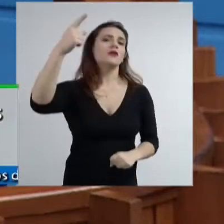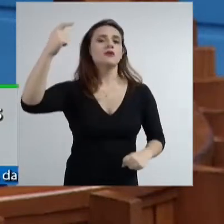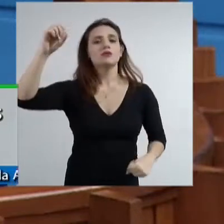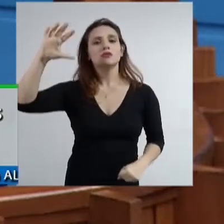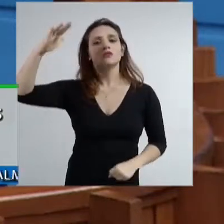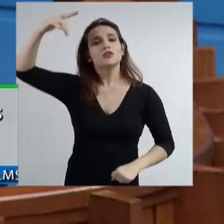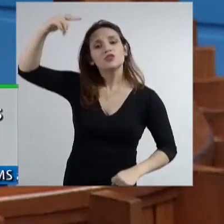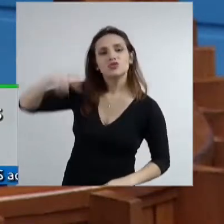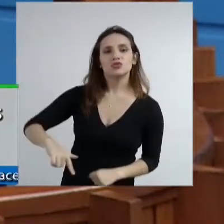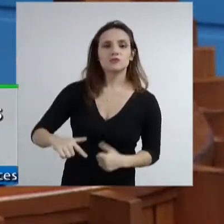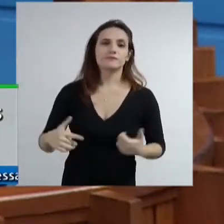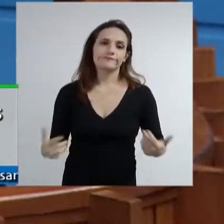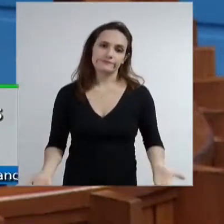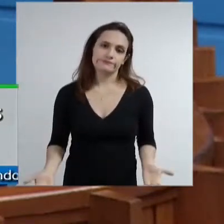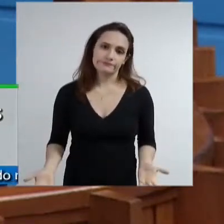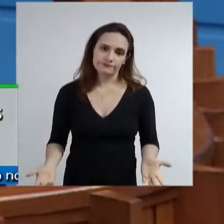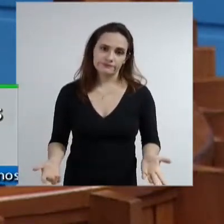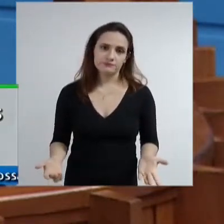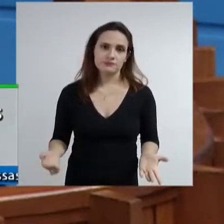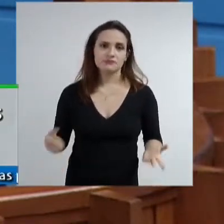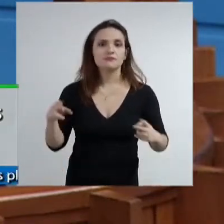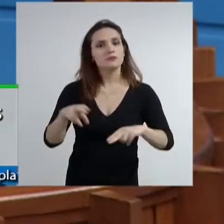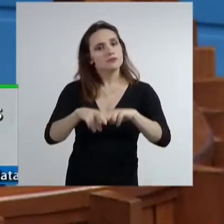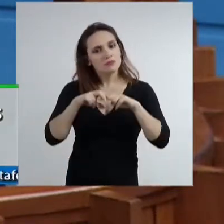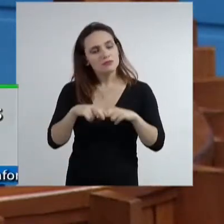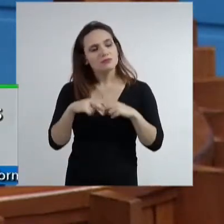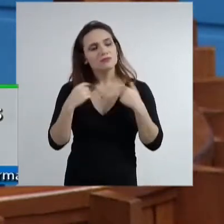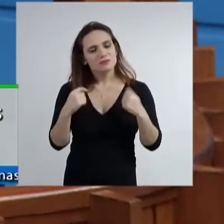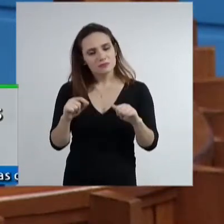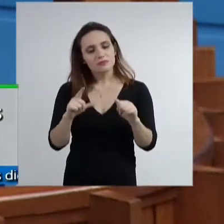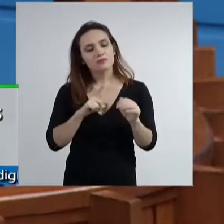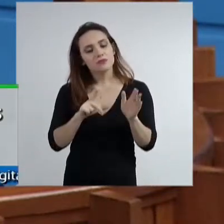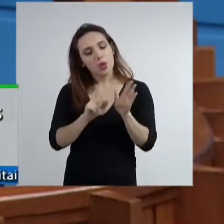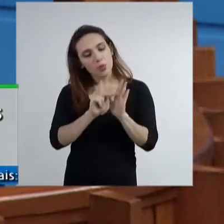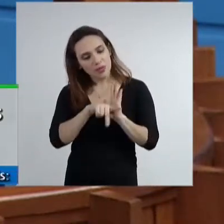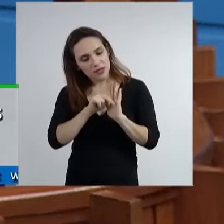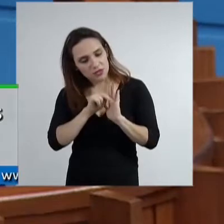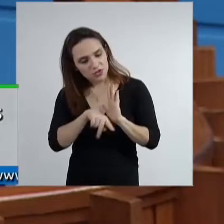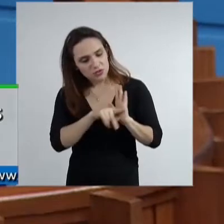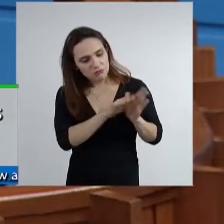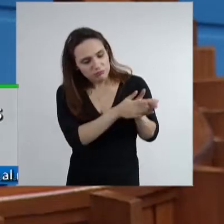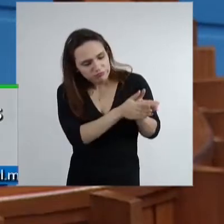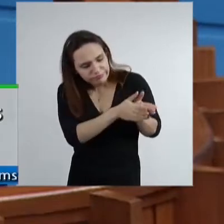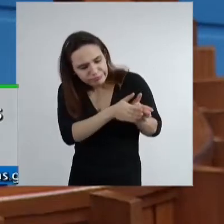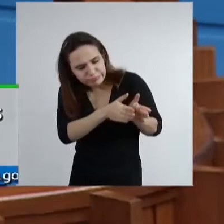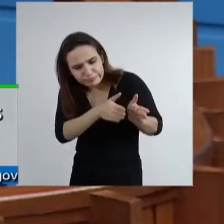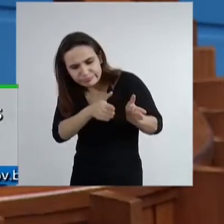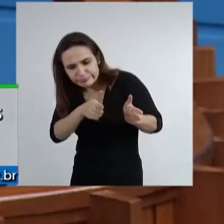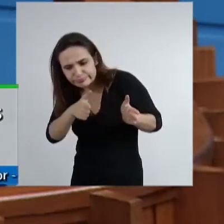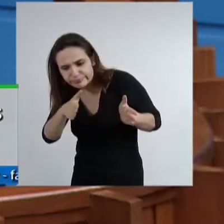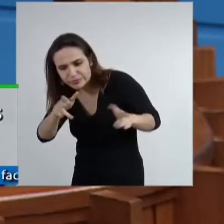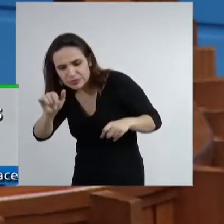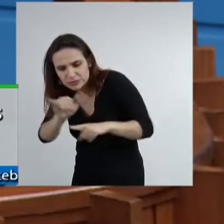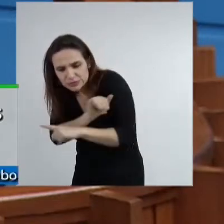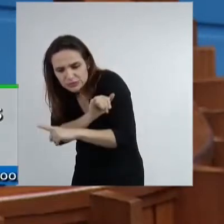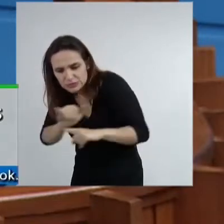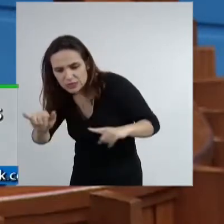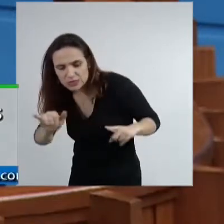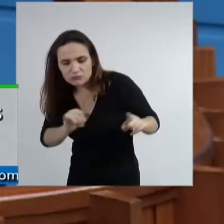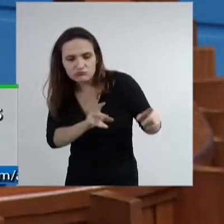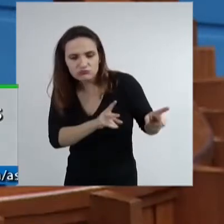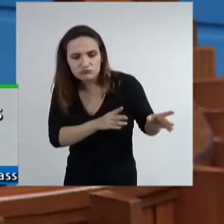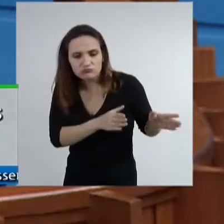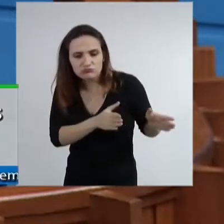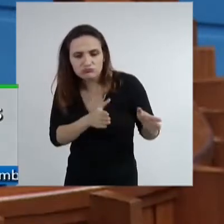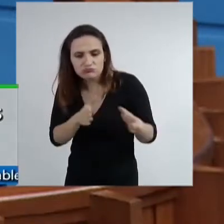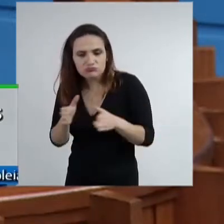tragédia. Então essa falta de um planejamento constante, de ações constantes, de só apagar